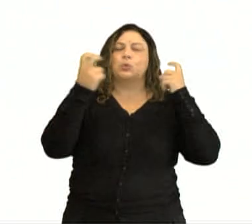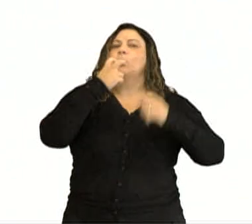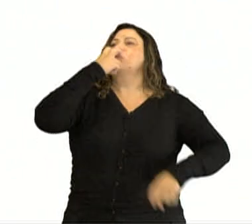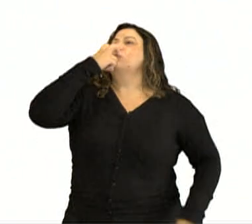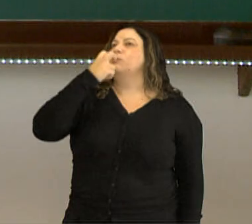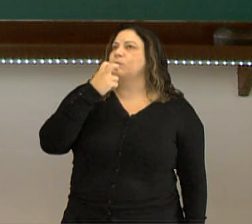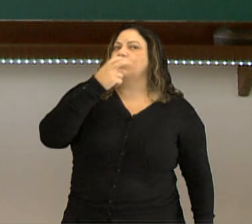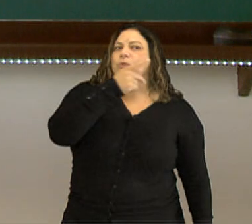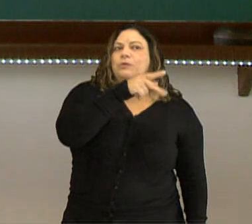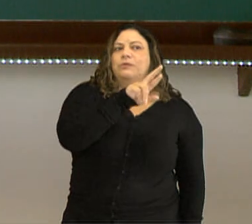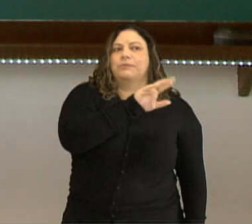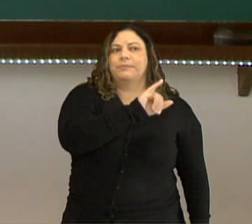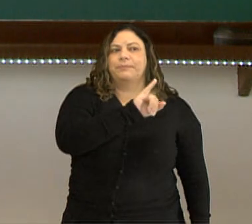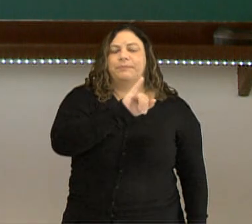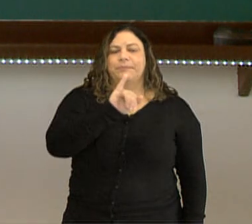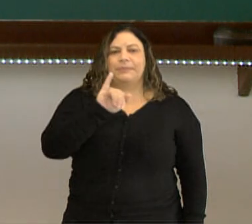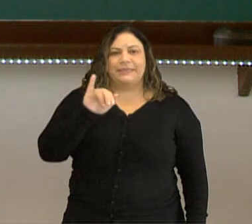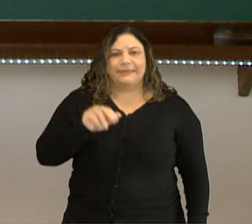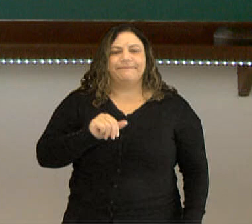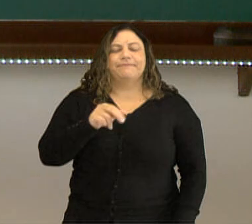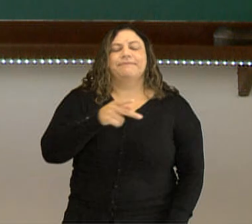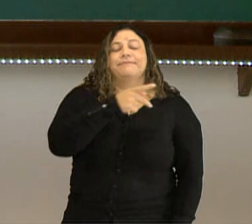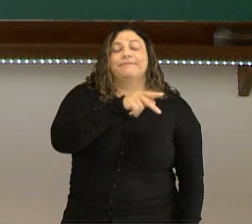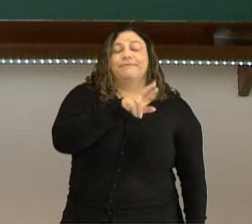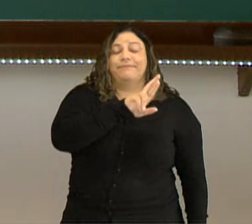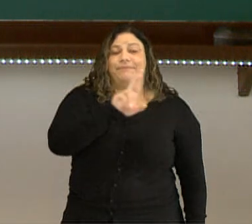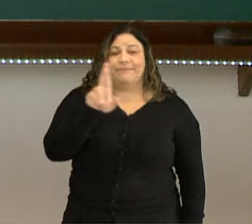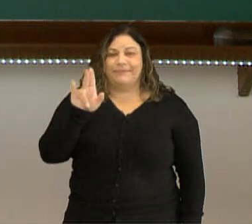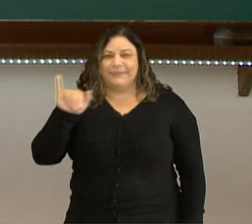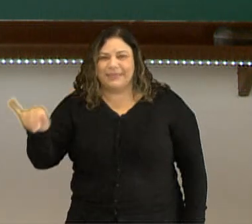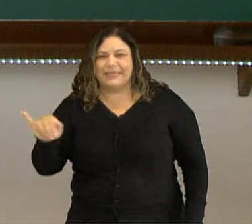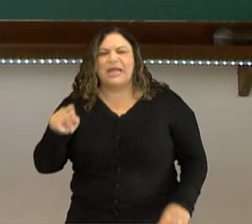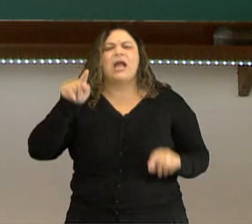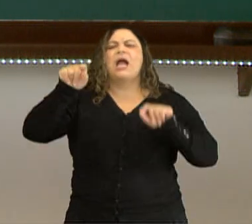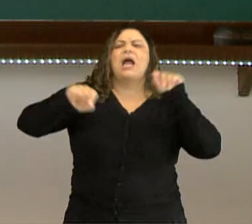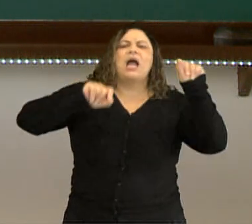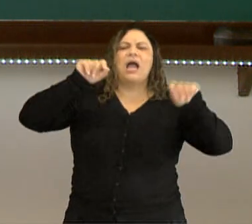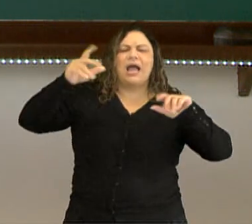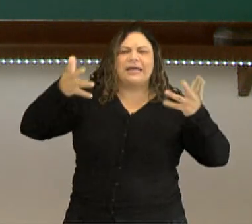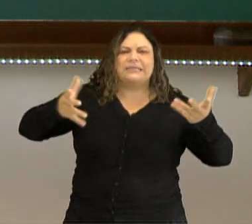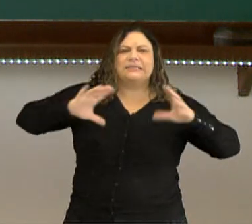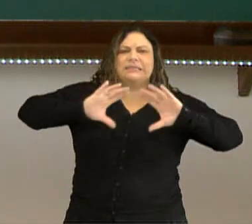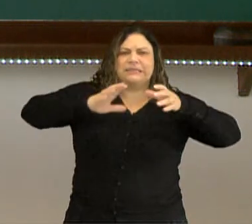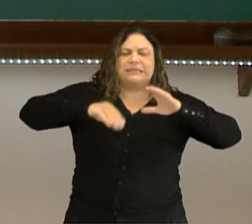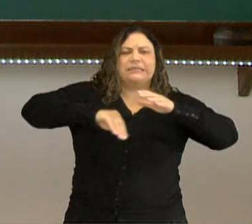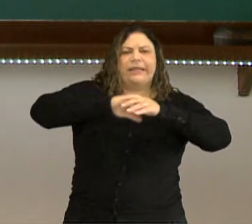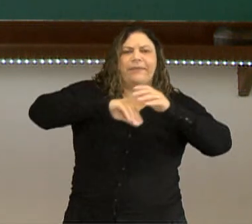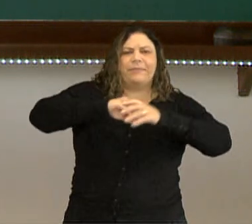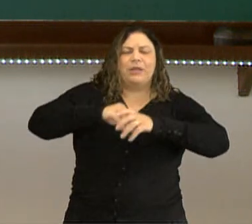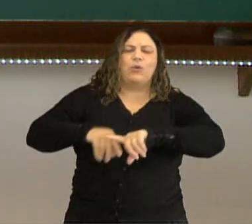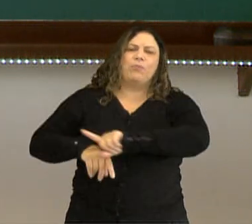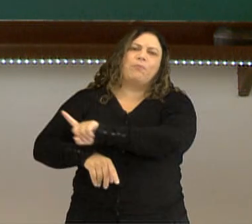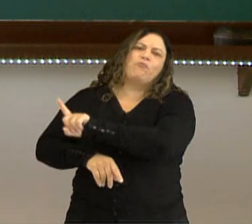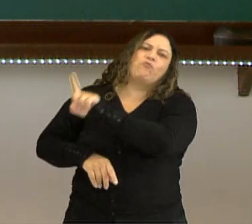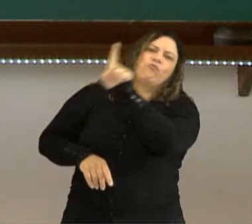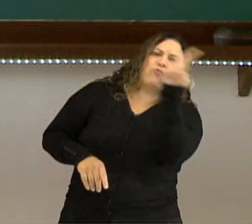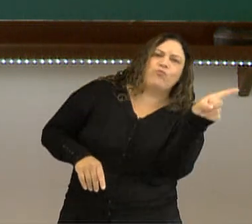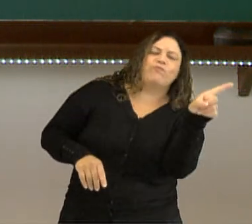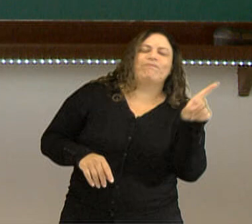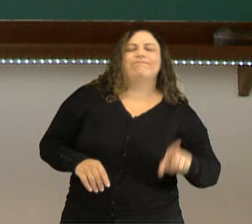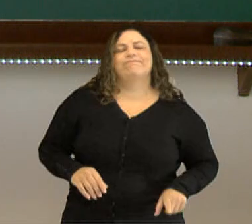ó, pri. Aí, Heitor, a bola foi parar na extrema esquerda,